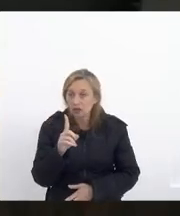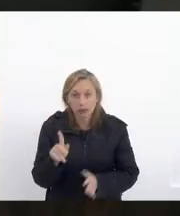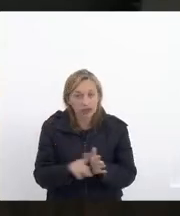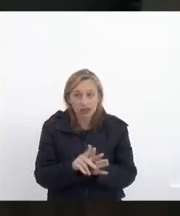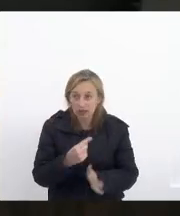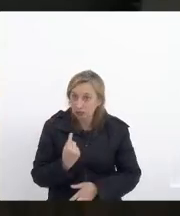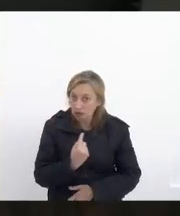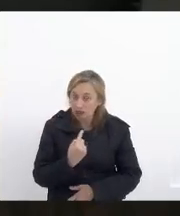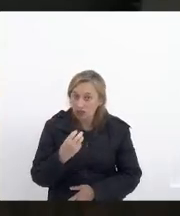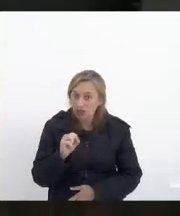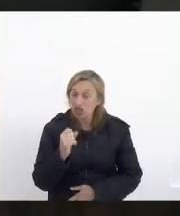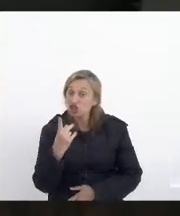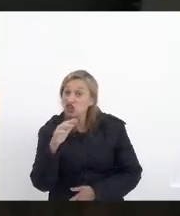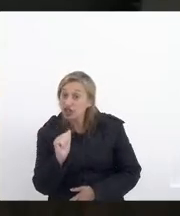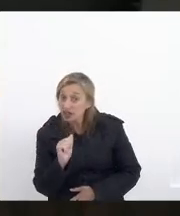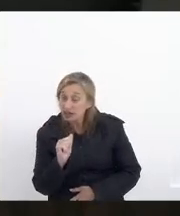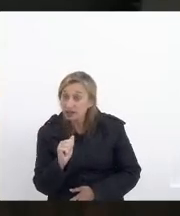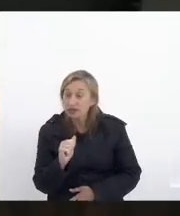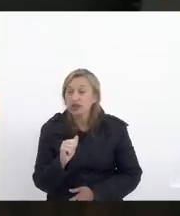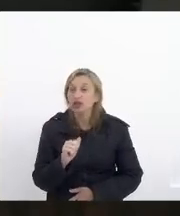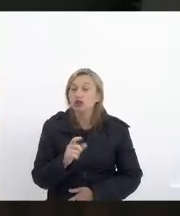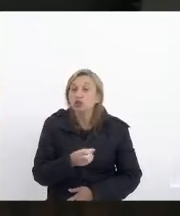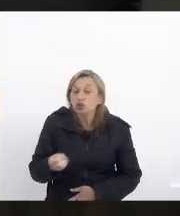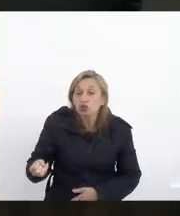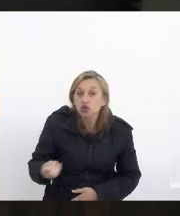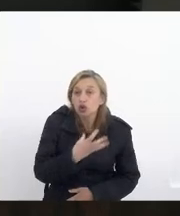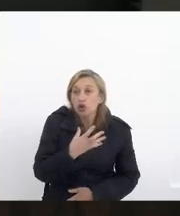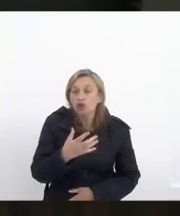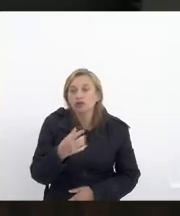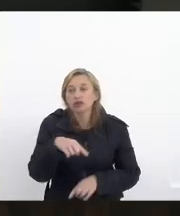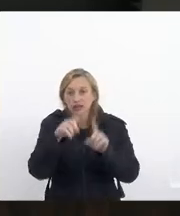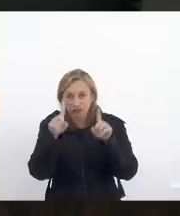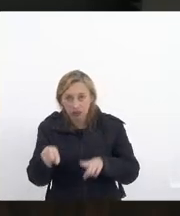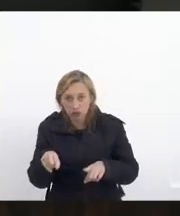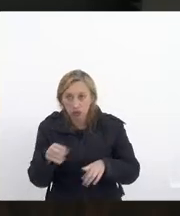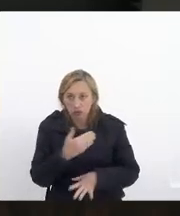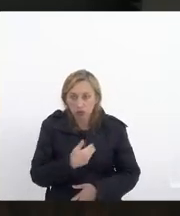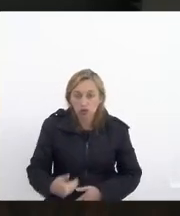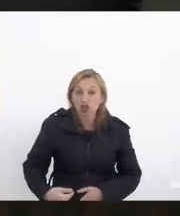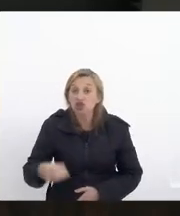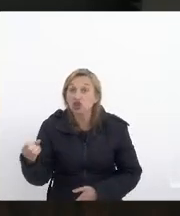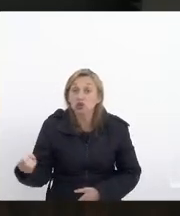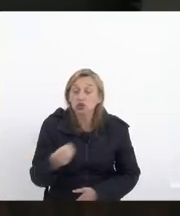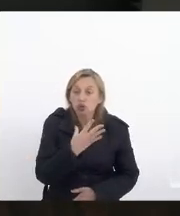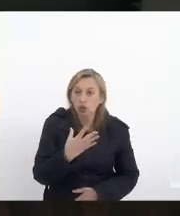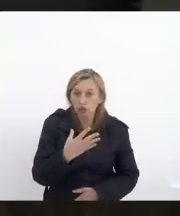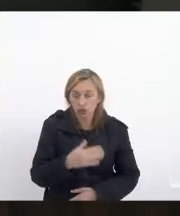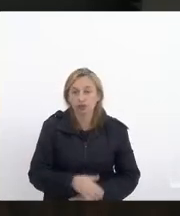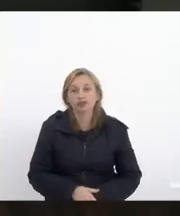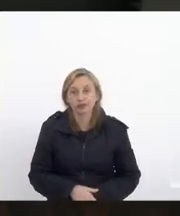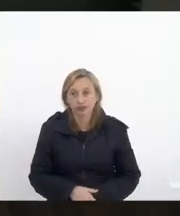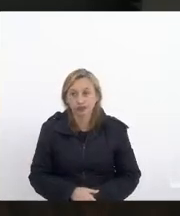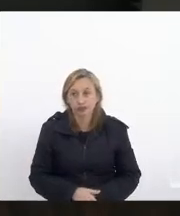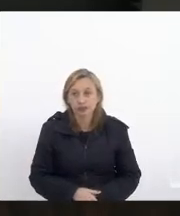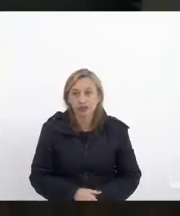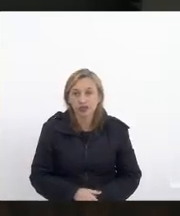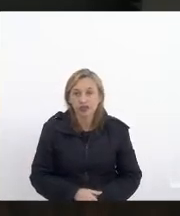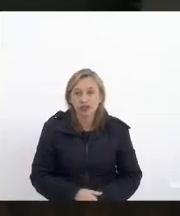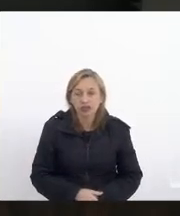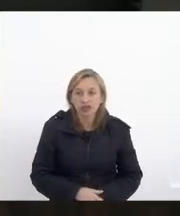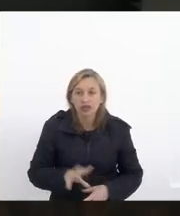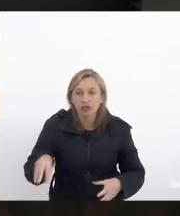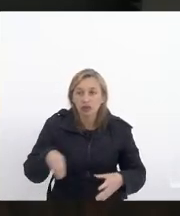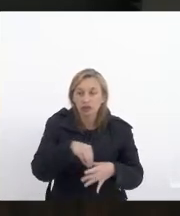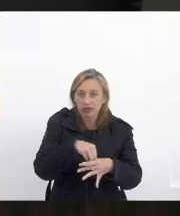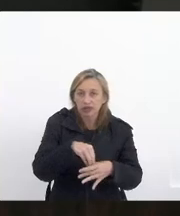dona Sheila, a respeito dos novos servidores públicos, esse novo regime de servidores públicos, que foi